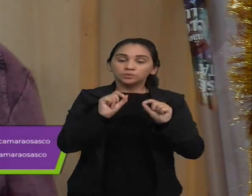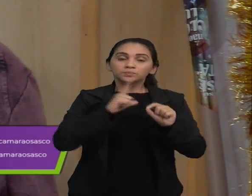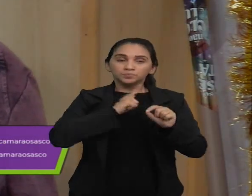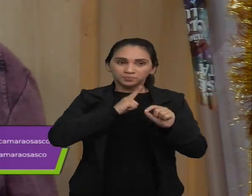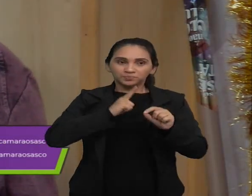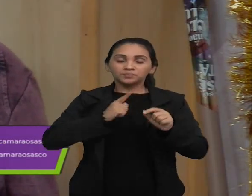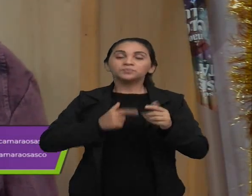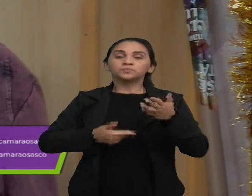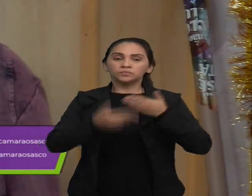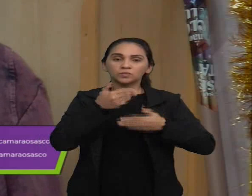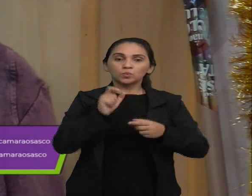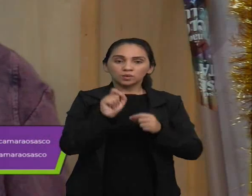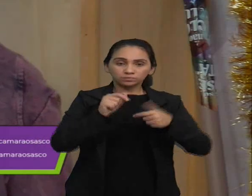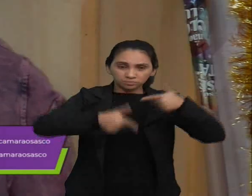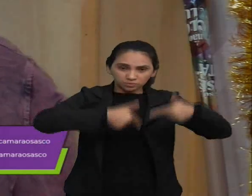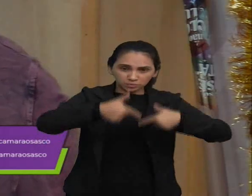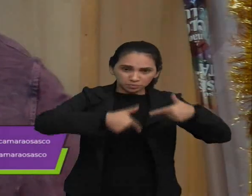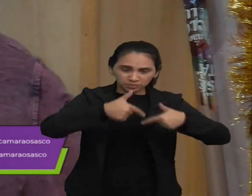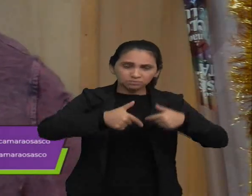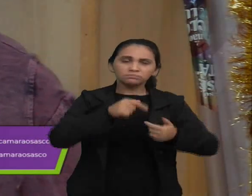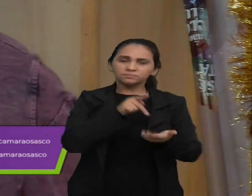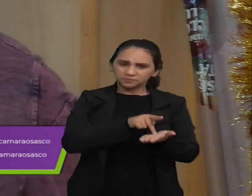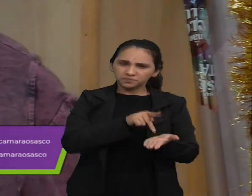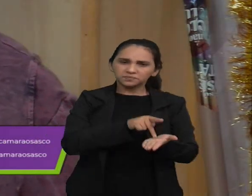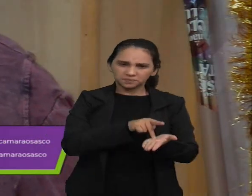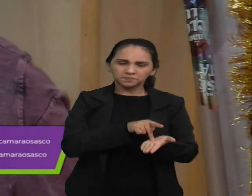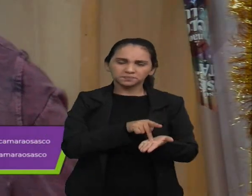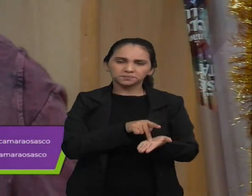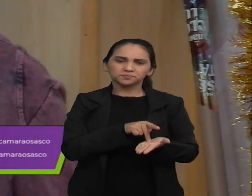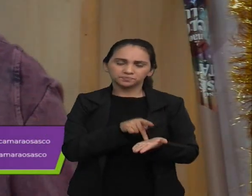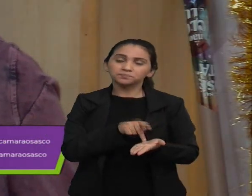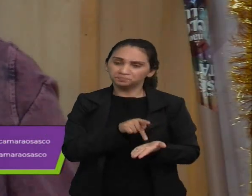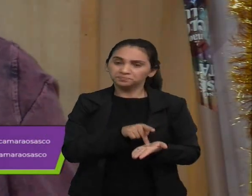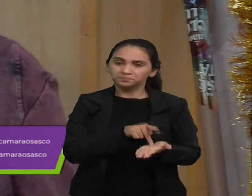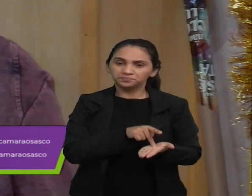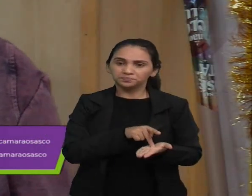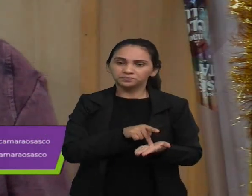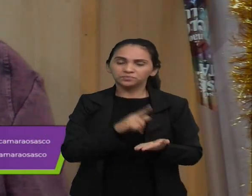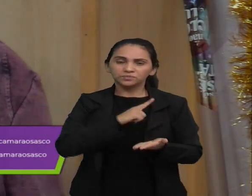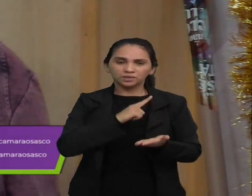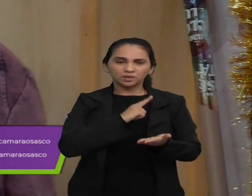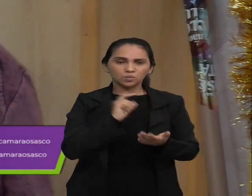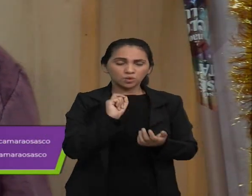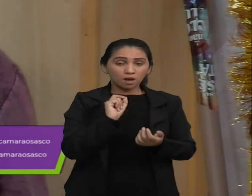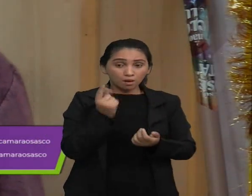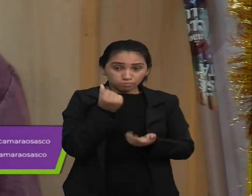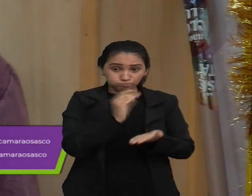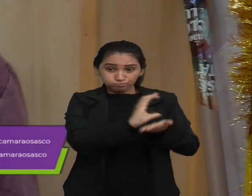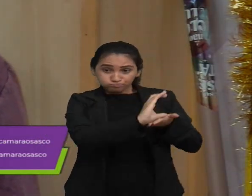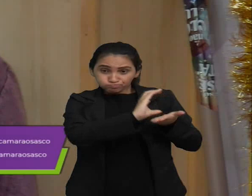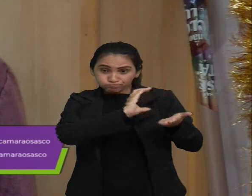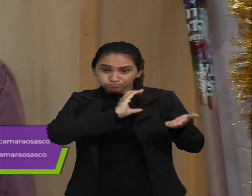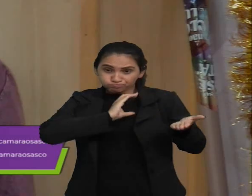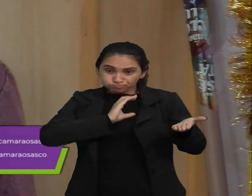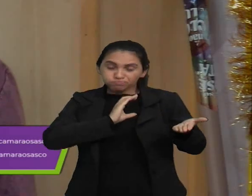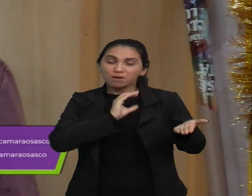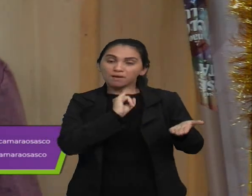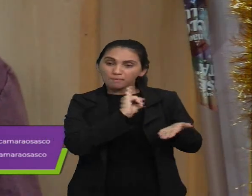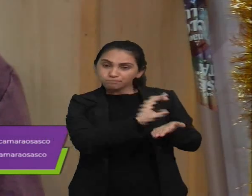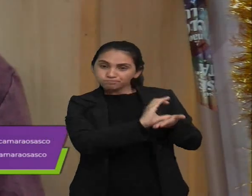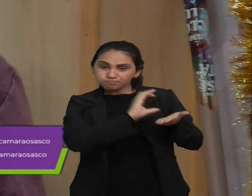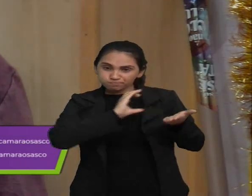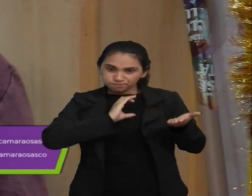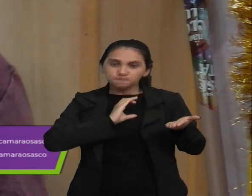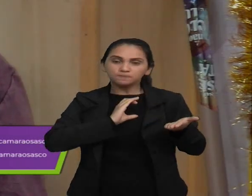o serviço, que, na realidade, dão lucro, cobrem suas despesas, seus investimentos.